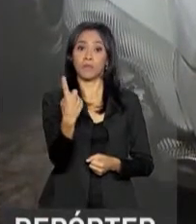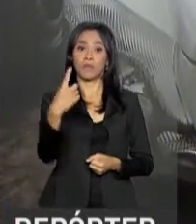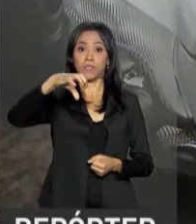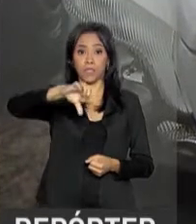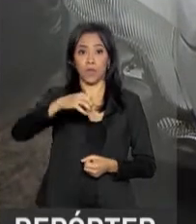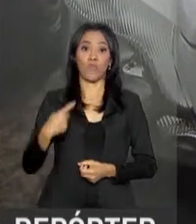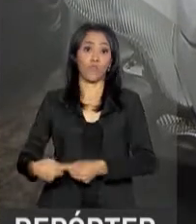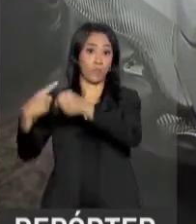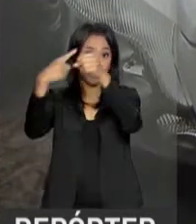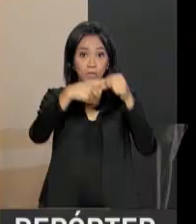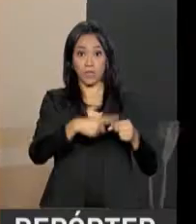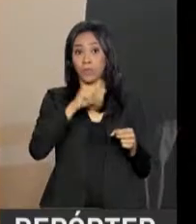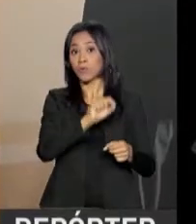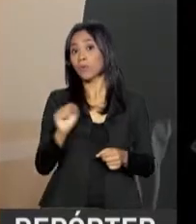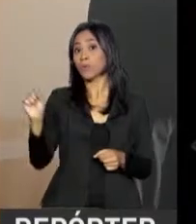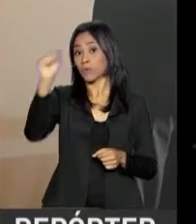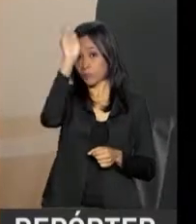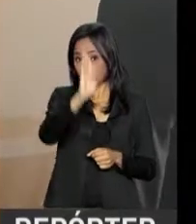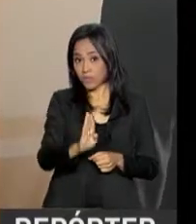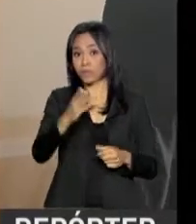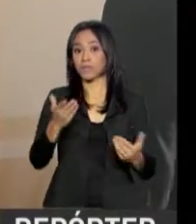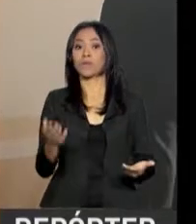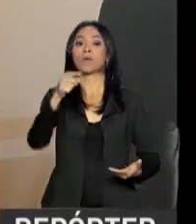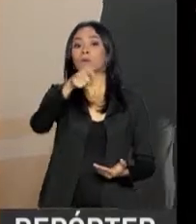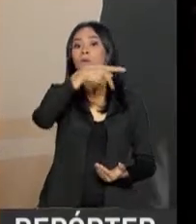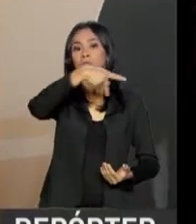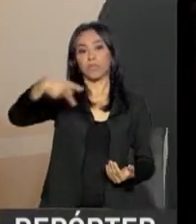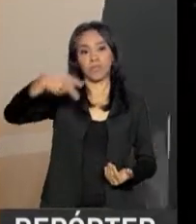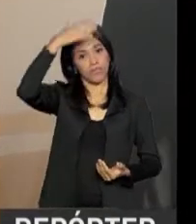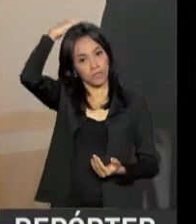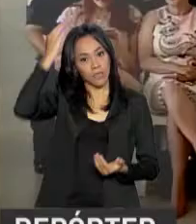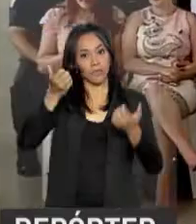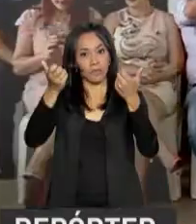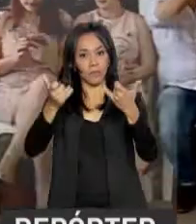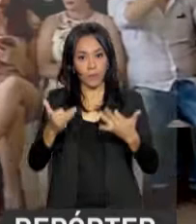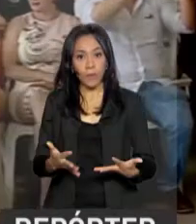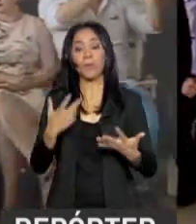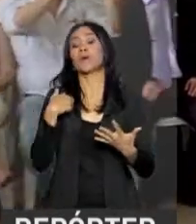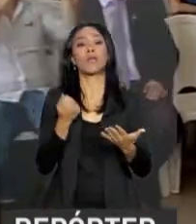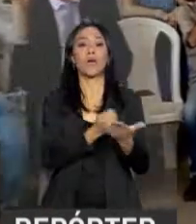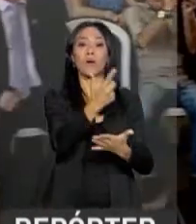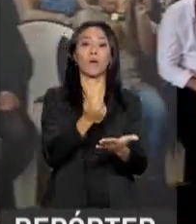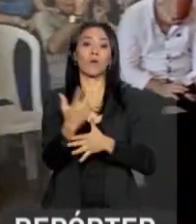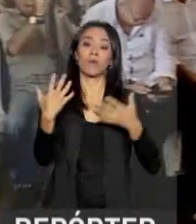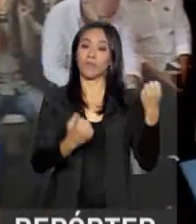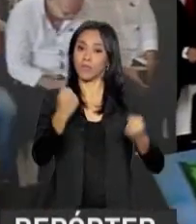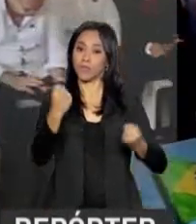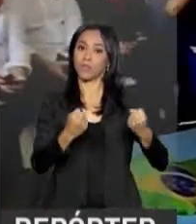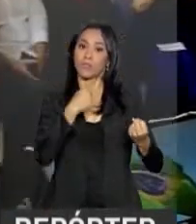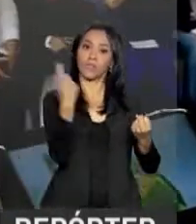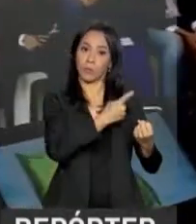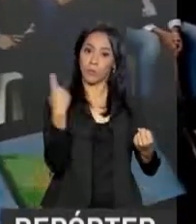todas as regiões do país o presidente michel temer destacou que a aquisição de ambulâncias e outros investimentos que estão